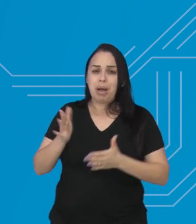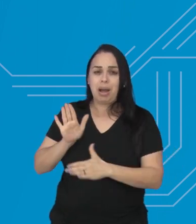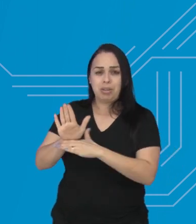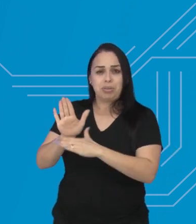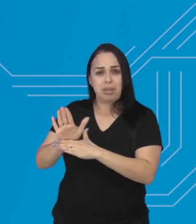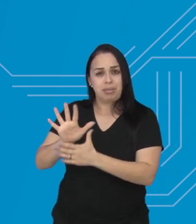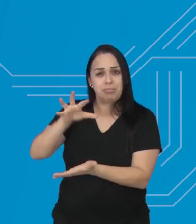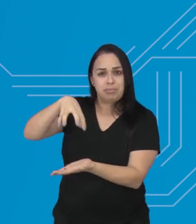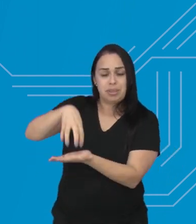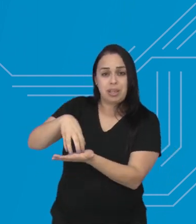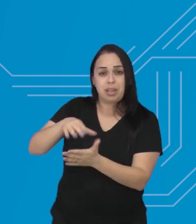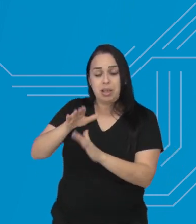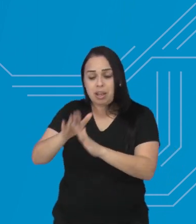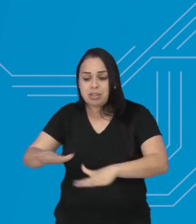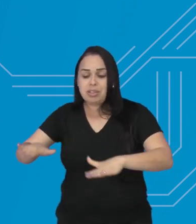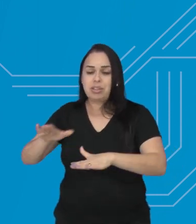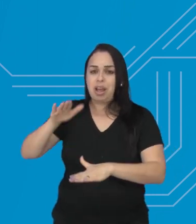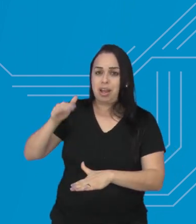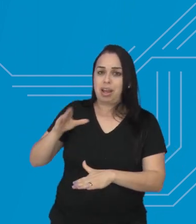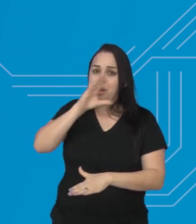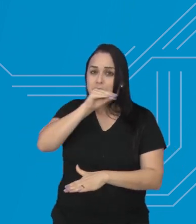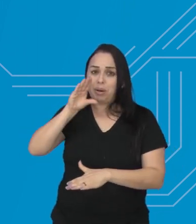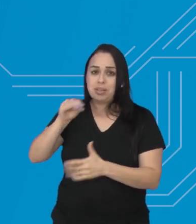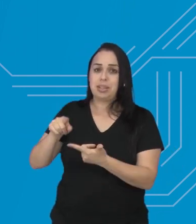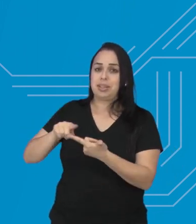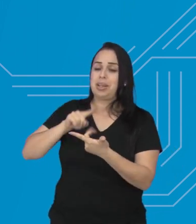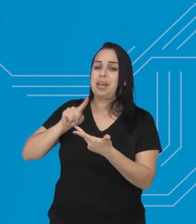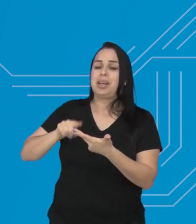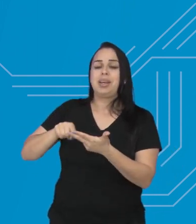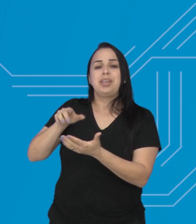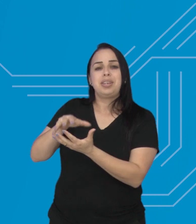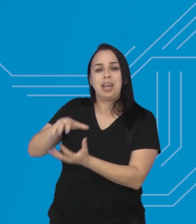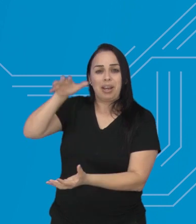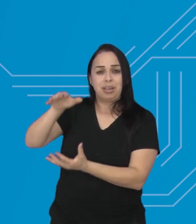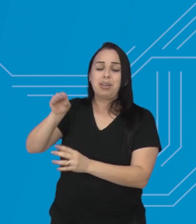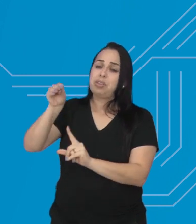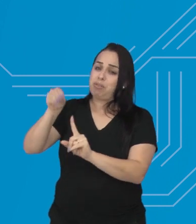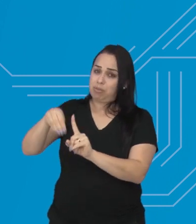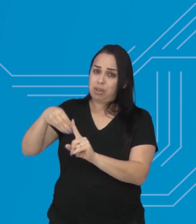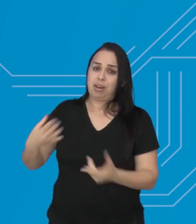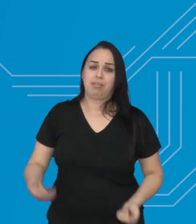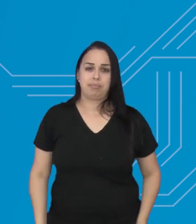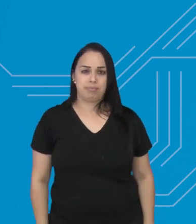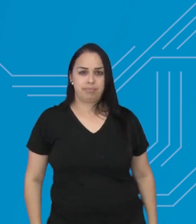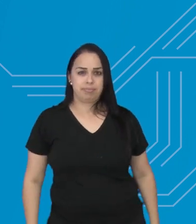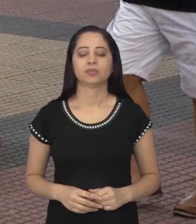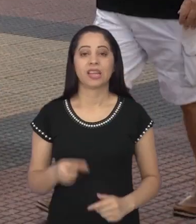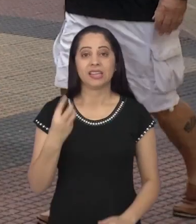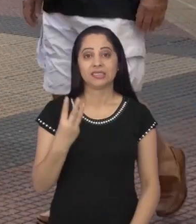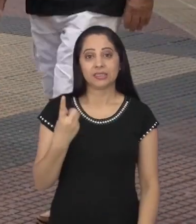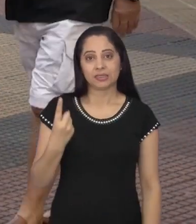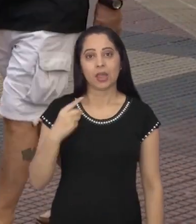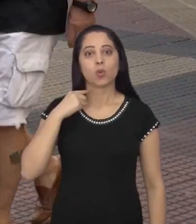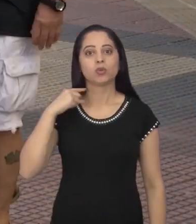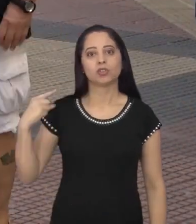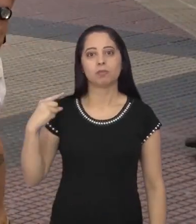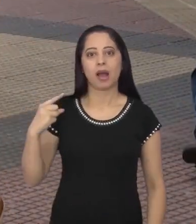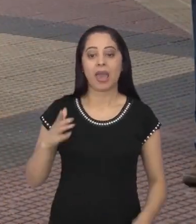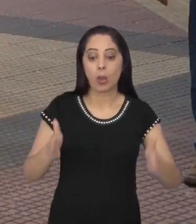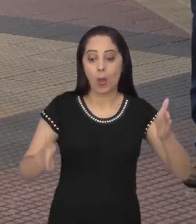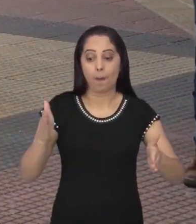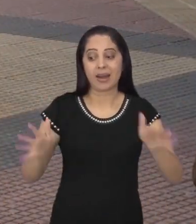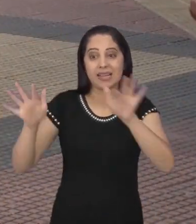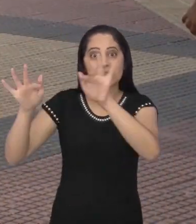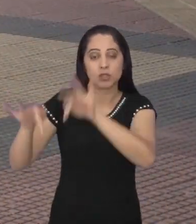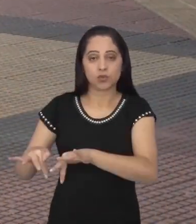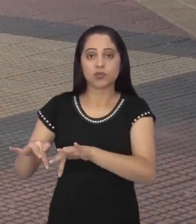para entidades e ajudar crianças, adolescentes e idosos em situação de vulnerabilidade. 31 de maio é o